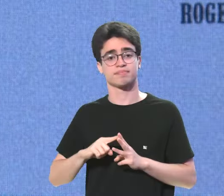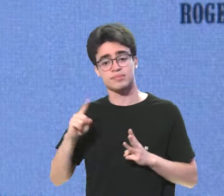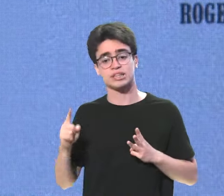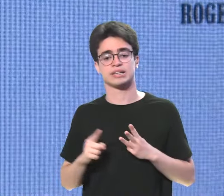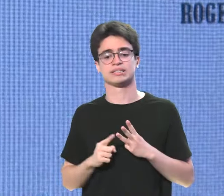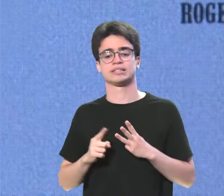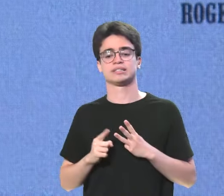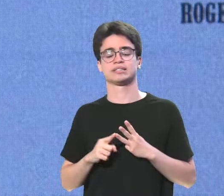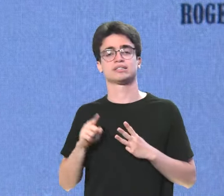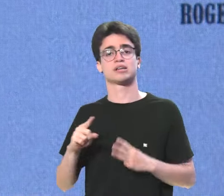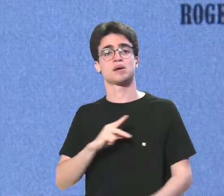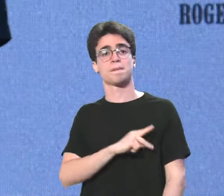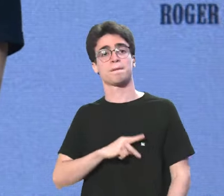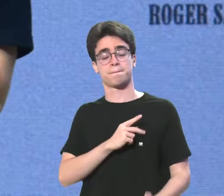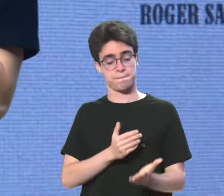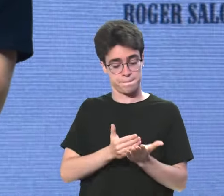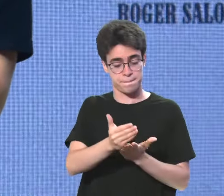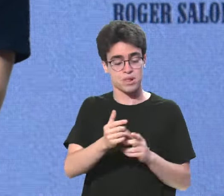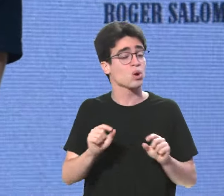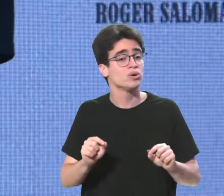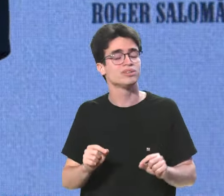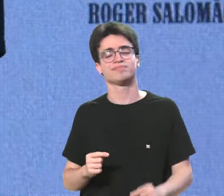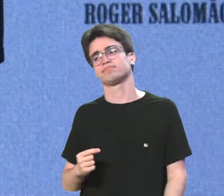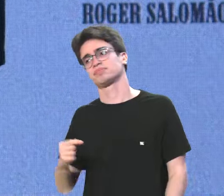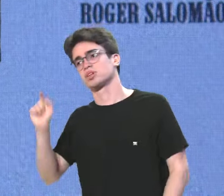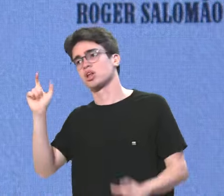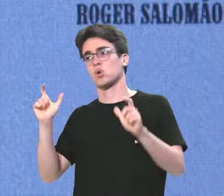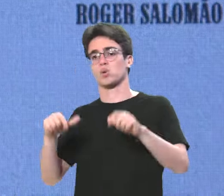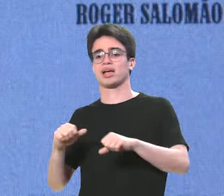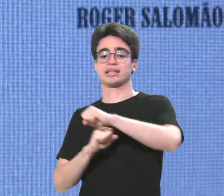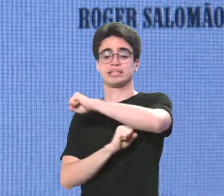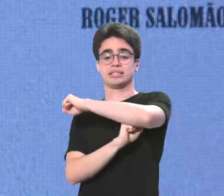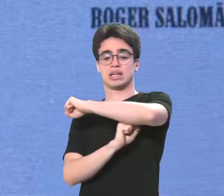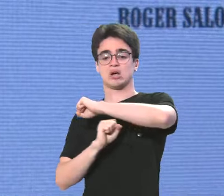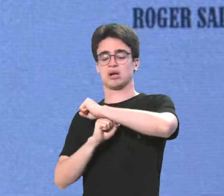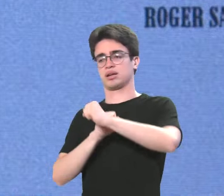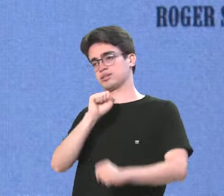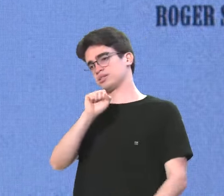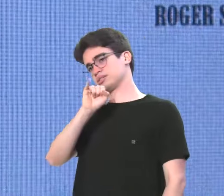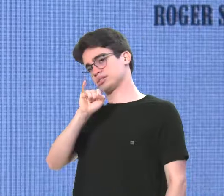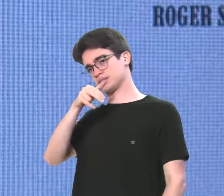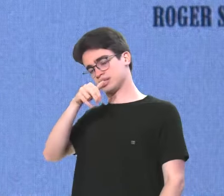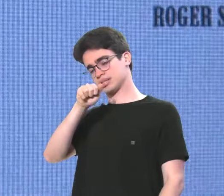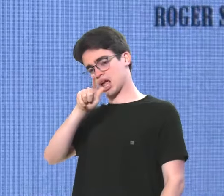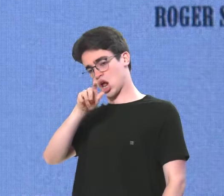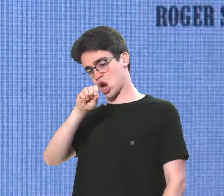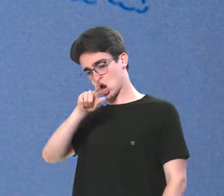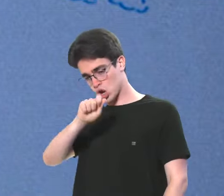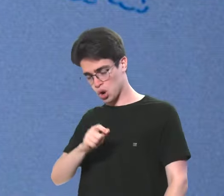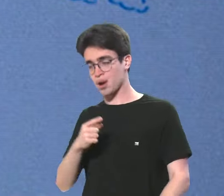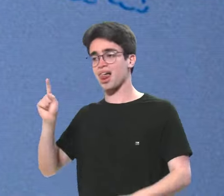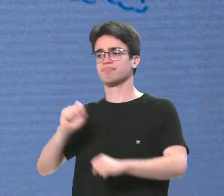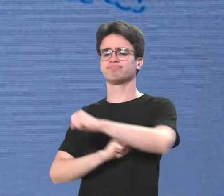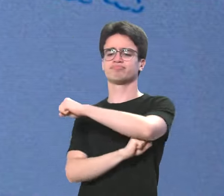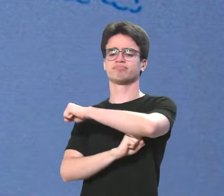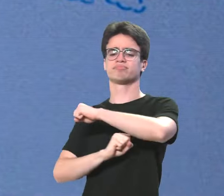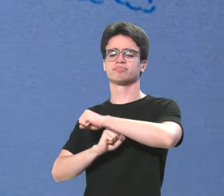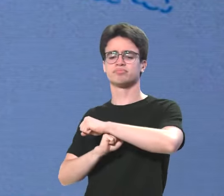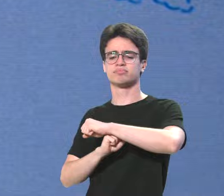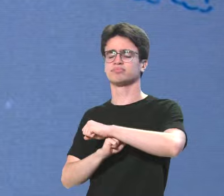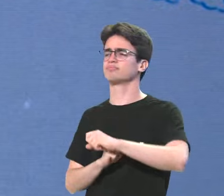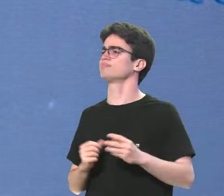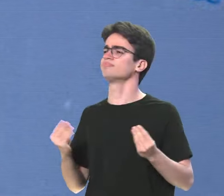teve foi ir na sinagogas lugar esse que ele estava indo